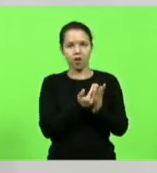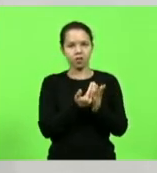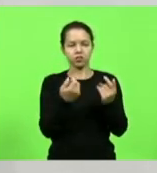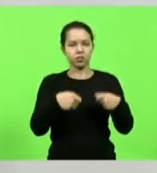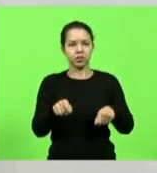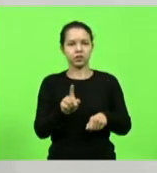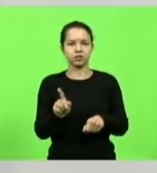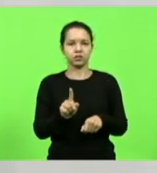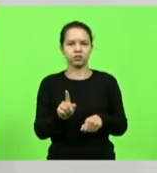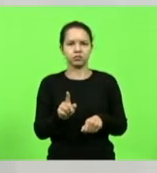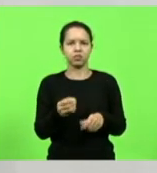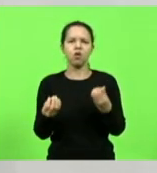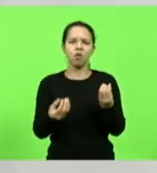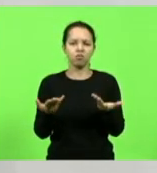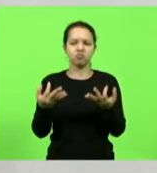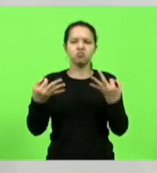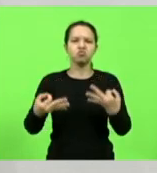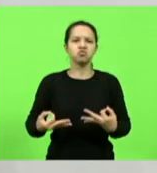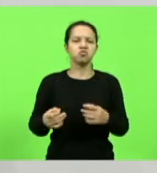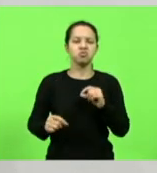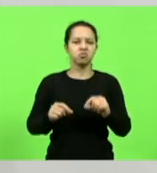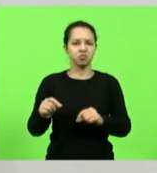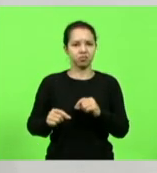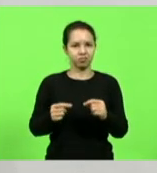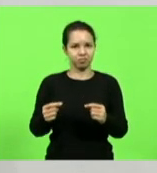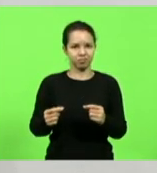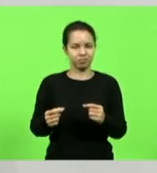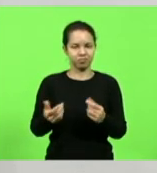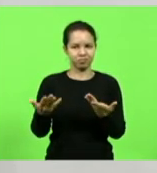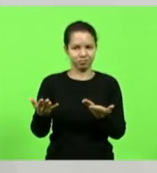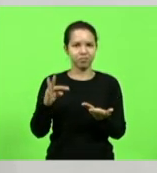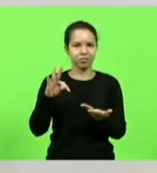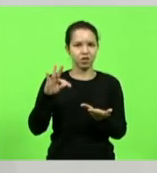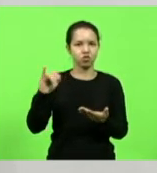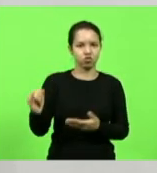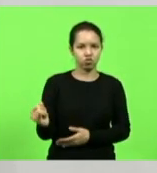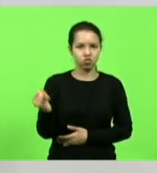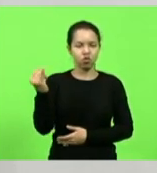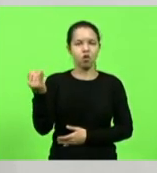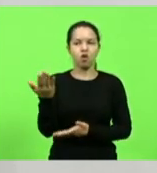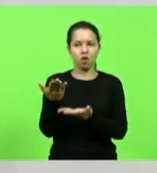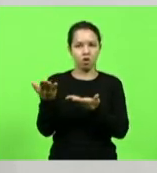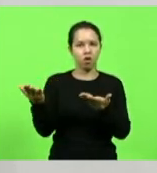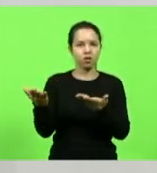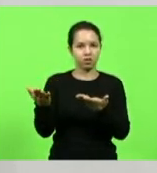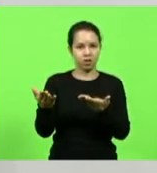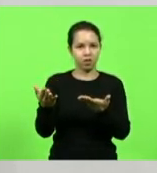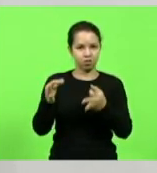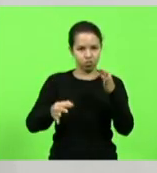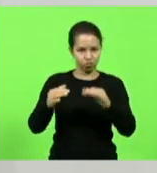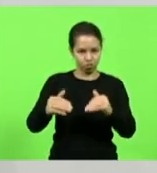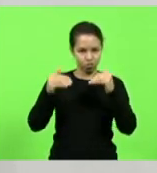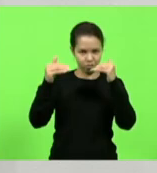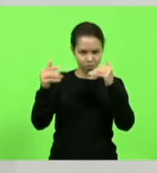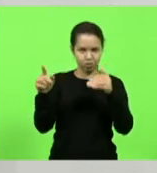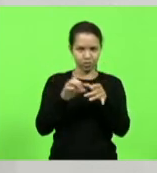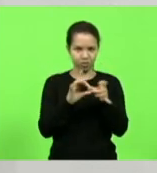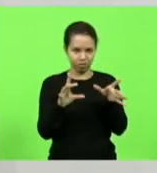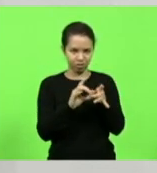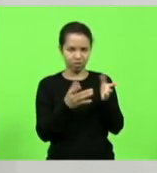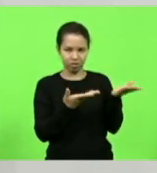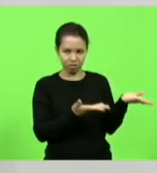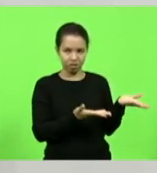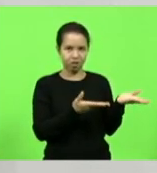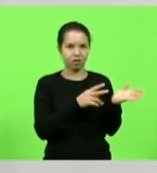justiça é essa? Alô, TJ! Alô, desembargadores! É isso mesmo? Vocês vão deixar um sindicato rir de vocês